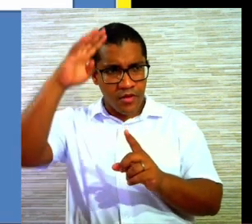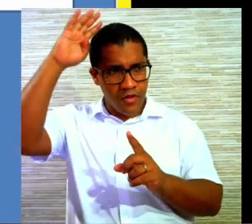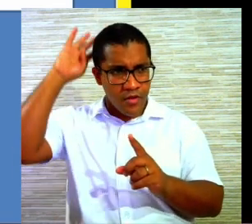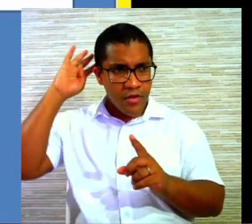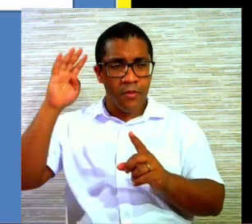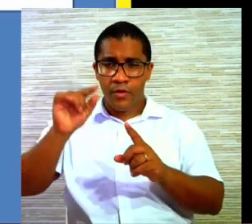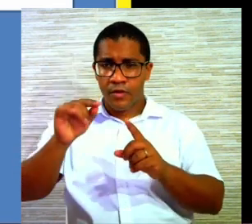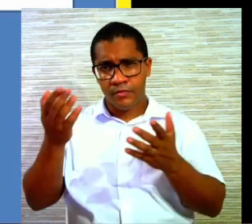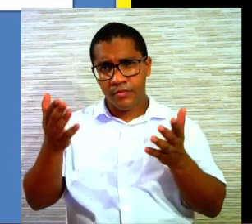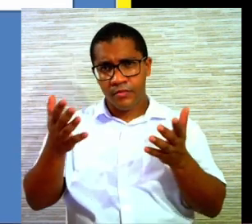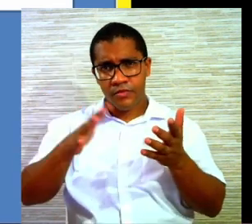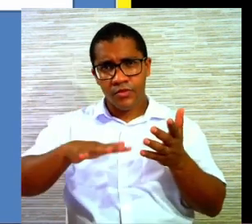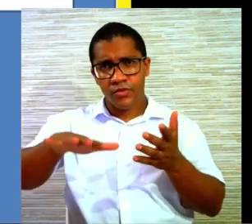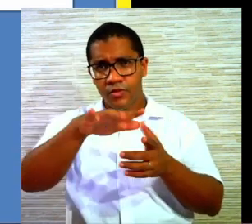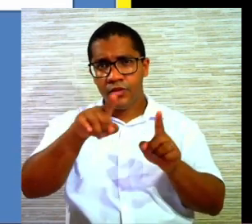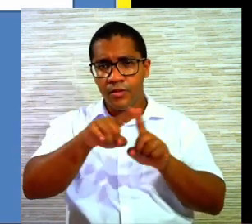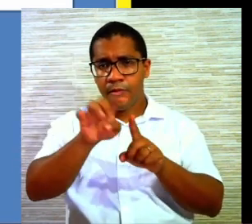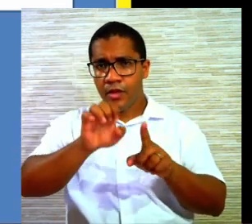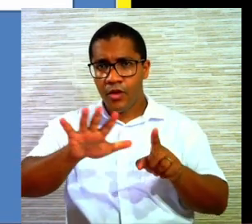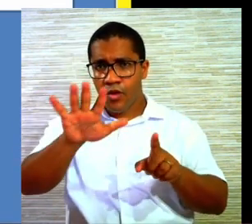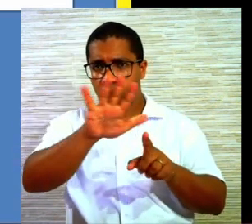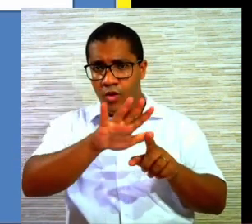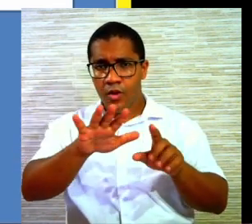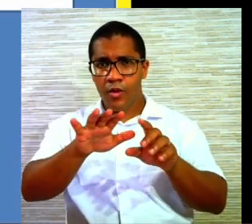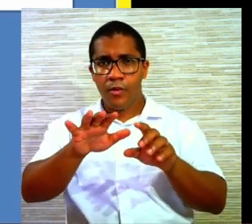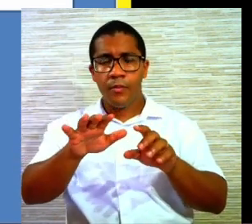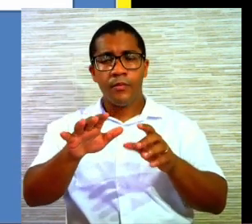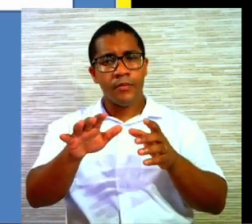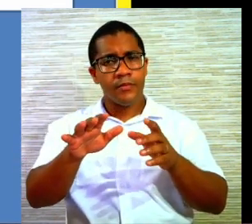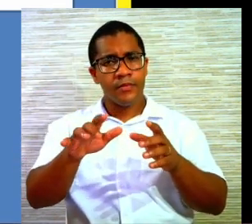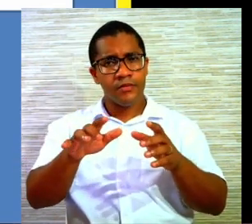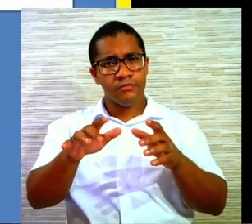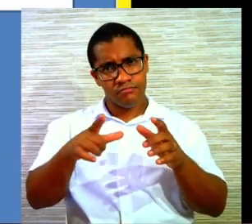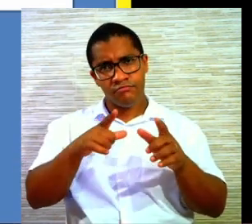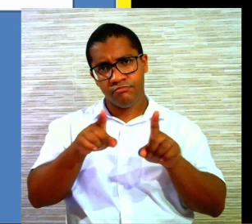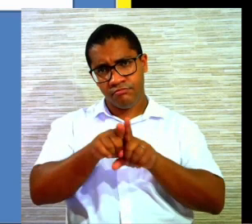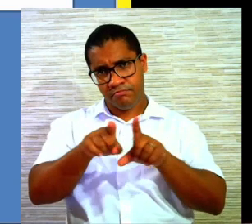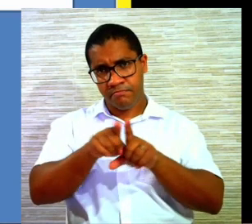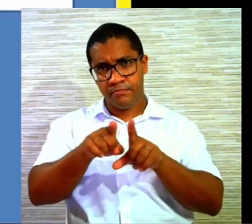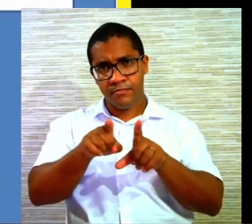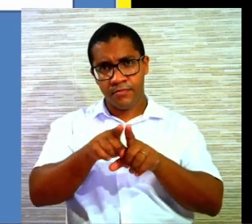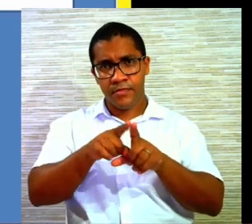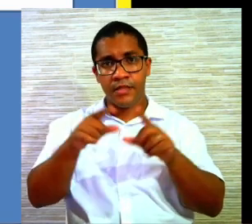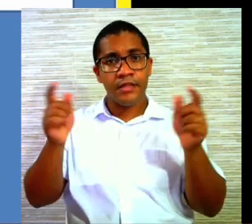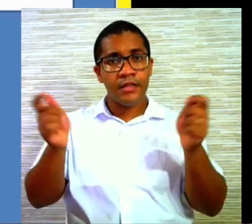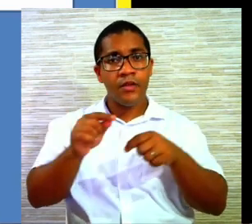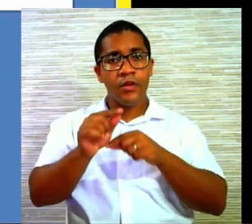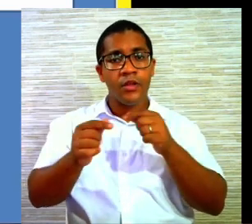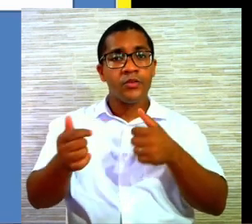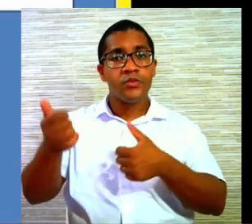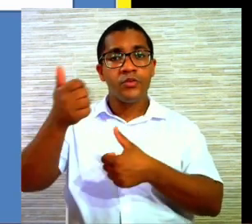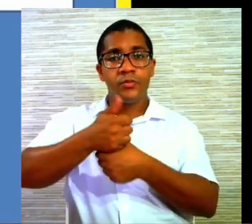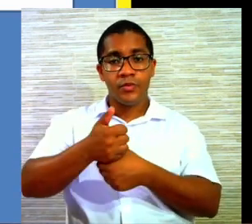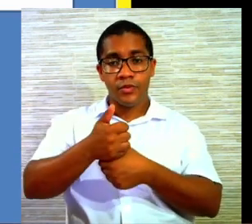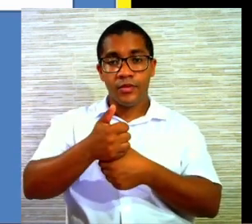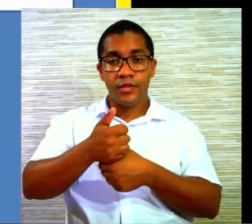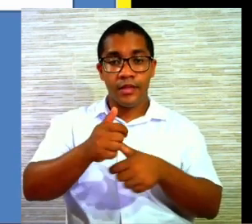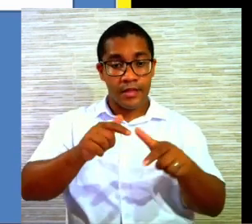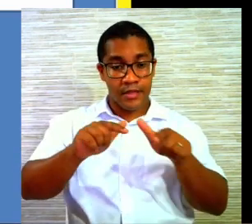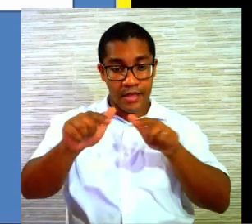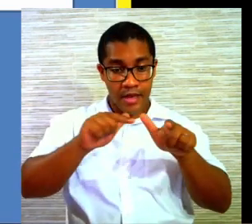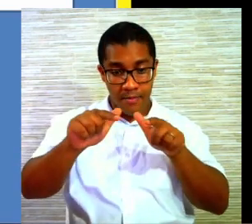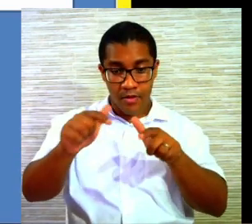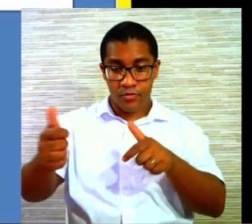ruralização em boa parte do território da Europa Ocidental, para ter a possibilidade de substituir o trabalho na